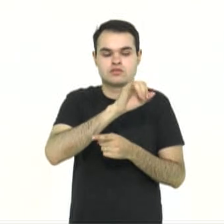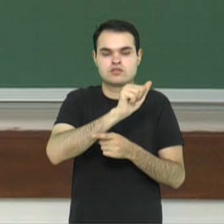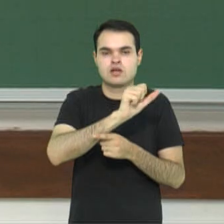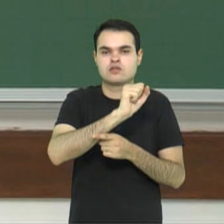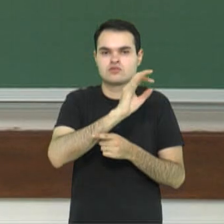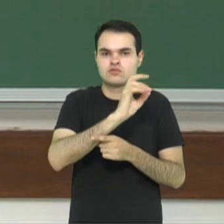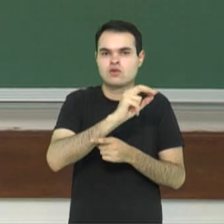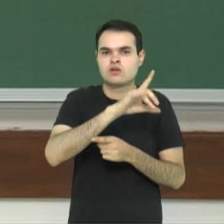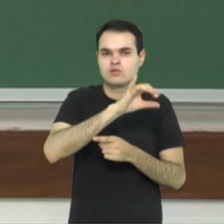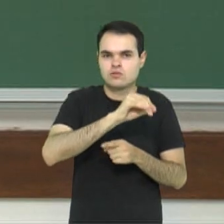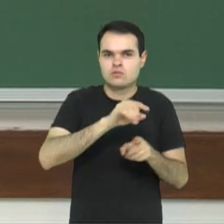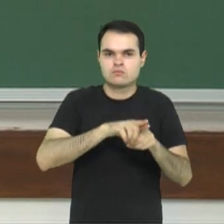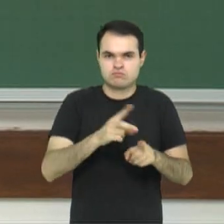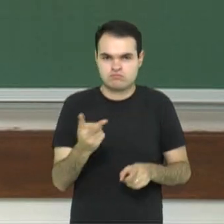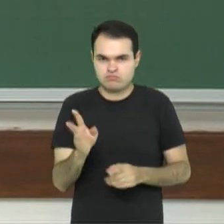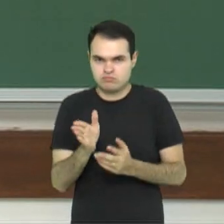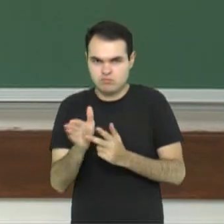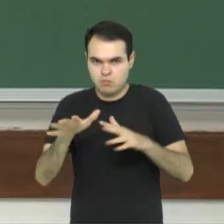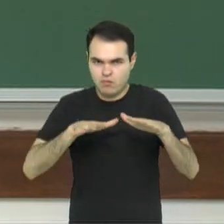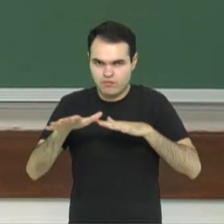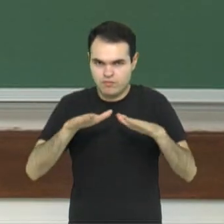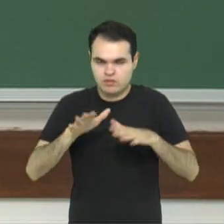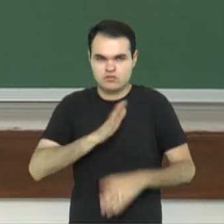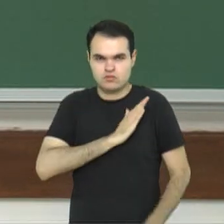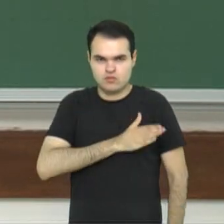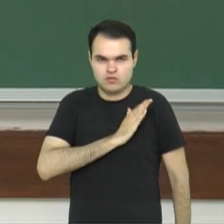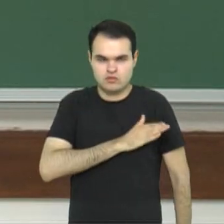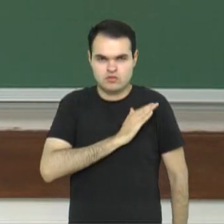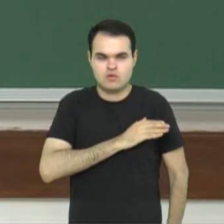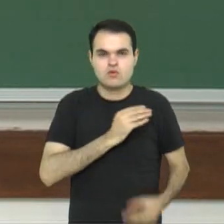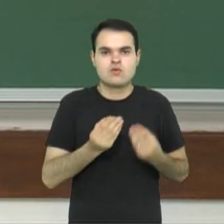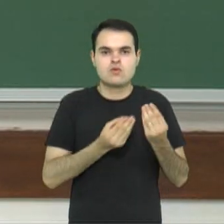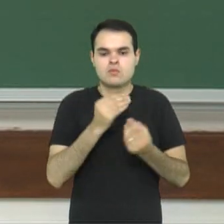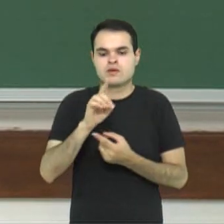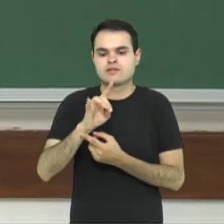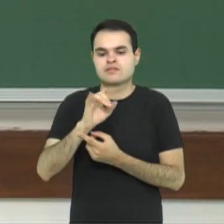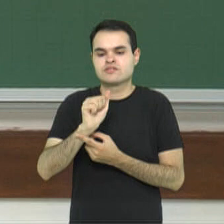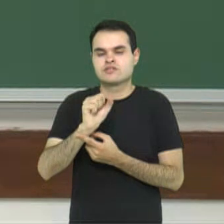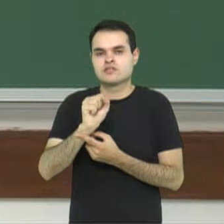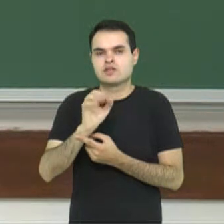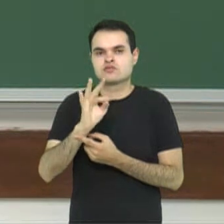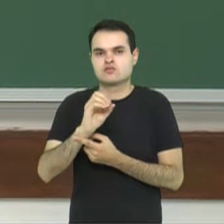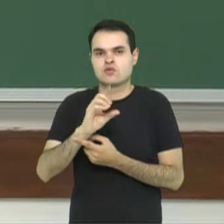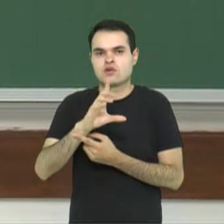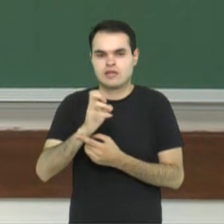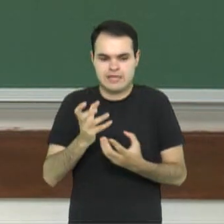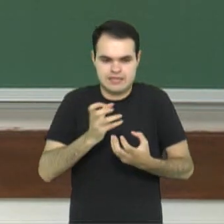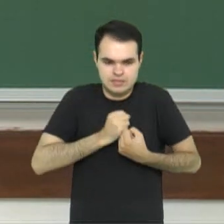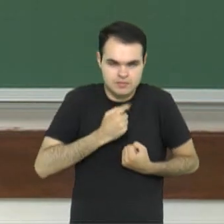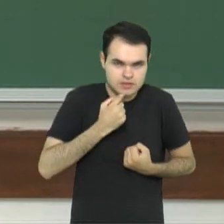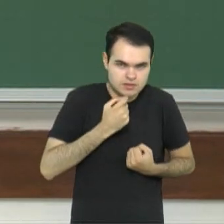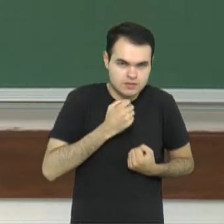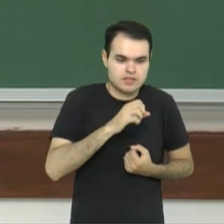tá? O movimento de diástole é quando o coração recebe sangue. E o